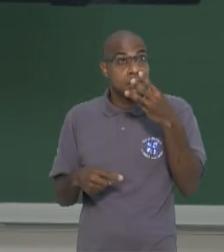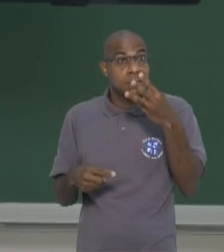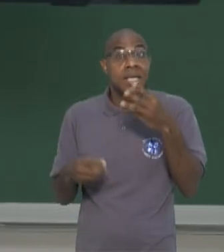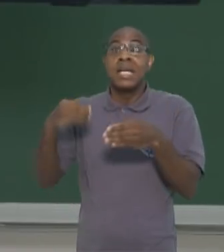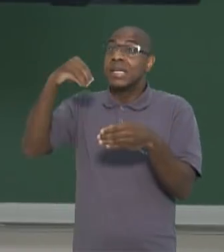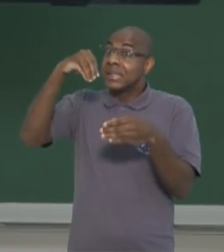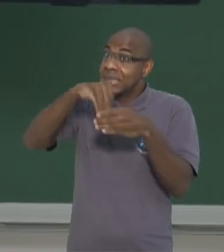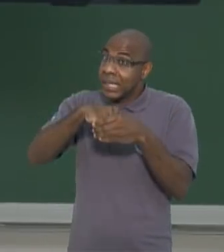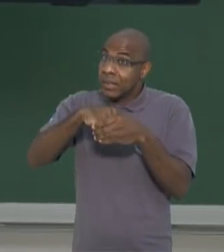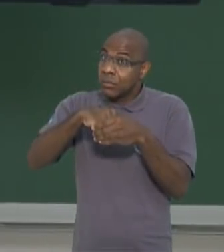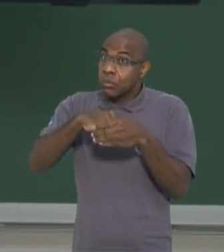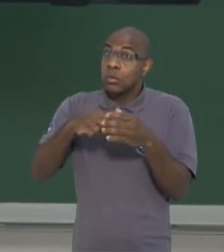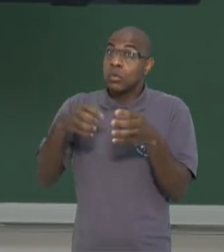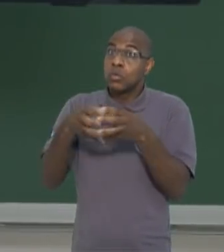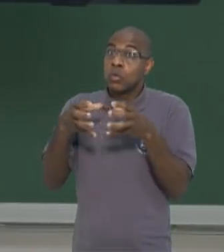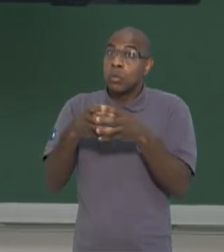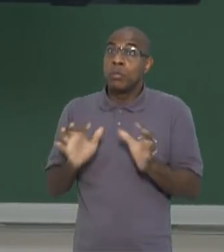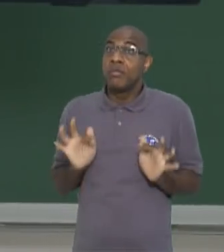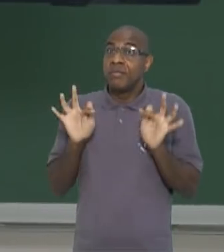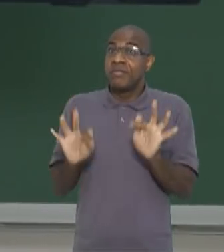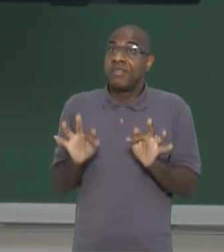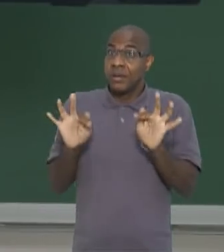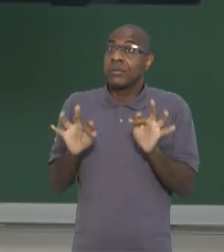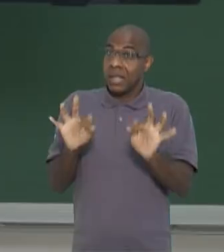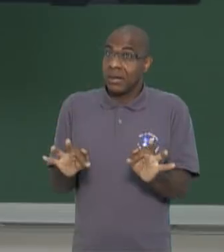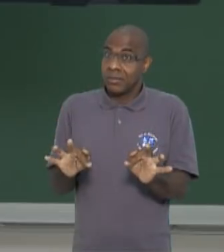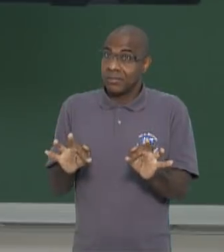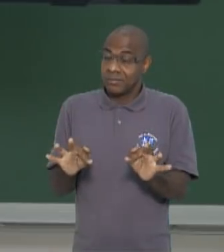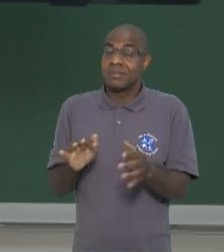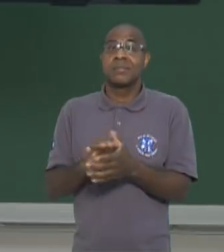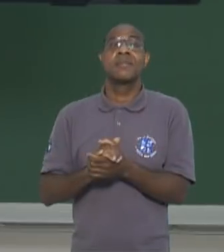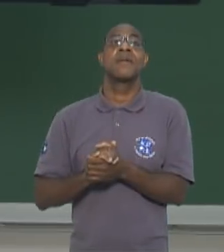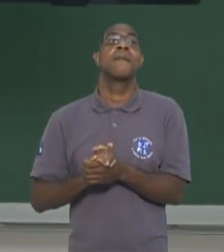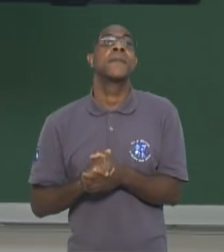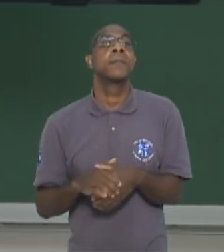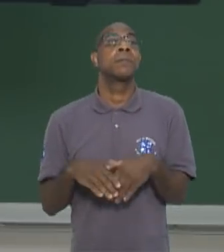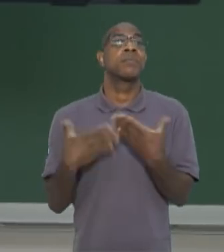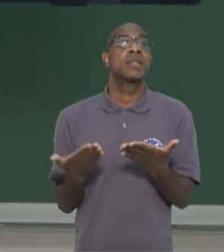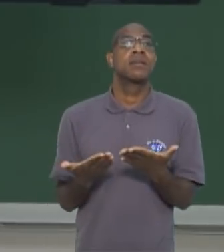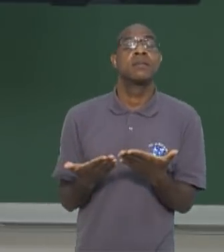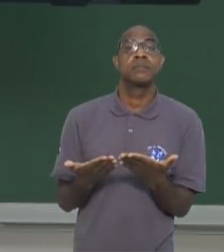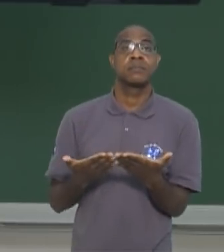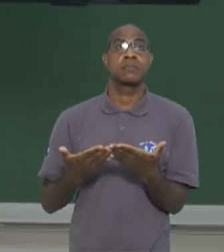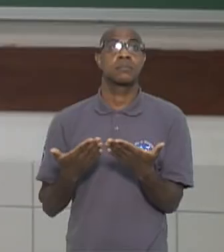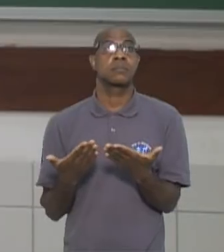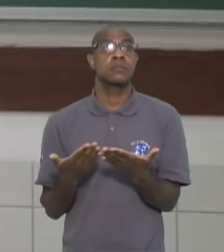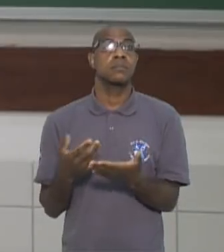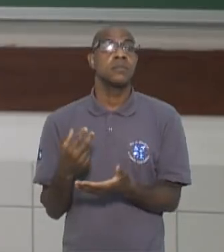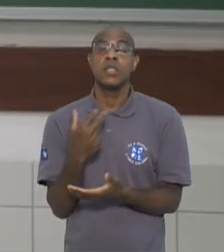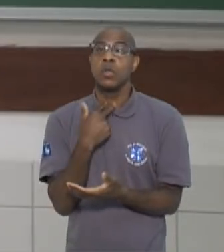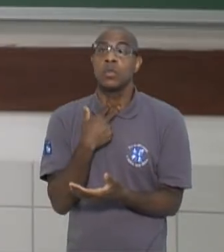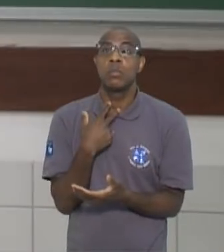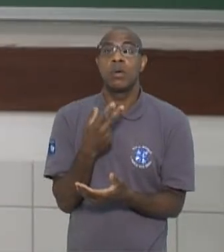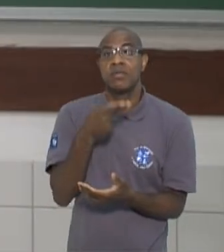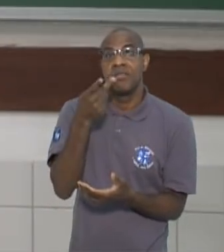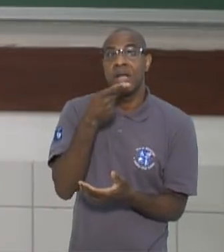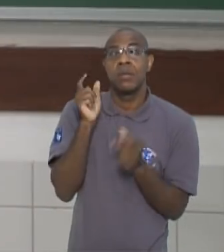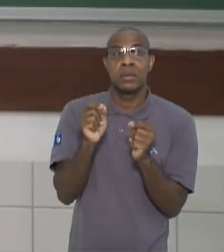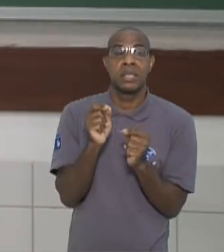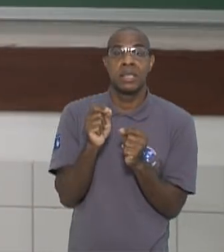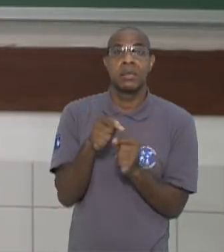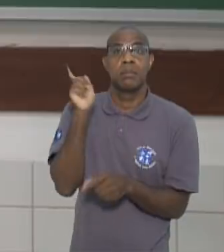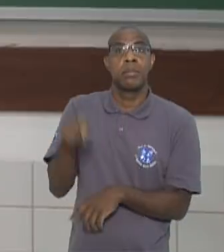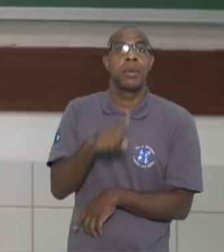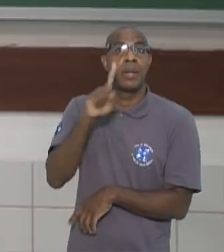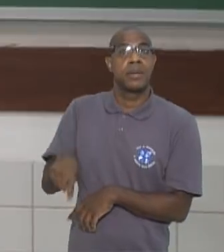sem mobilidade social. Tá? A mobilidade social era quase nula. Eu não posso dizer que era ela nula,